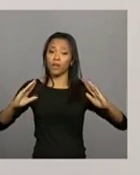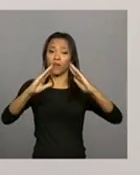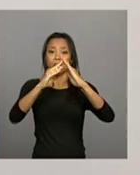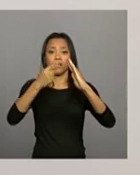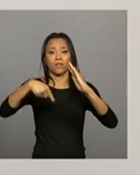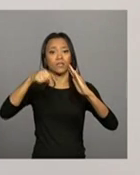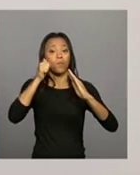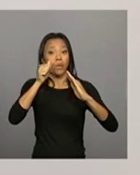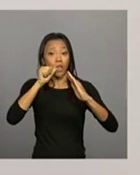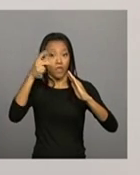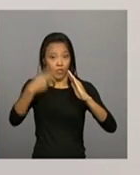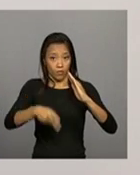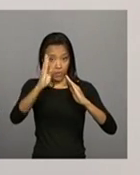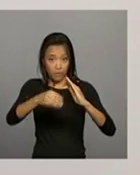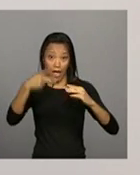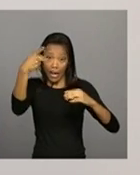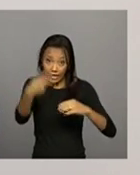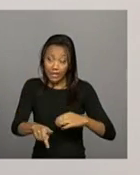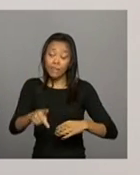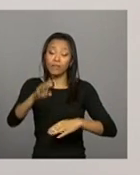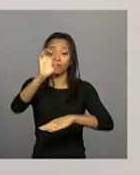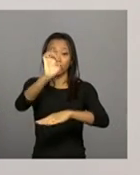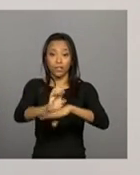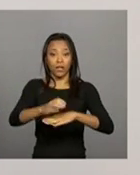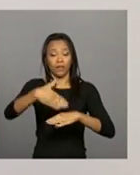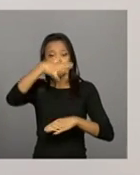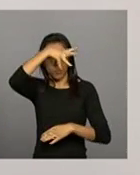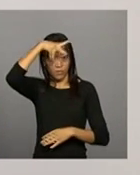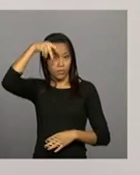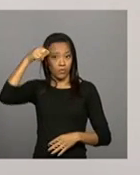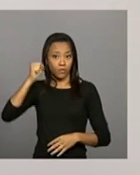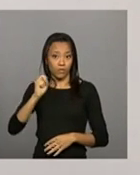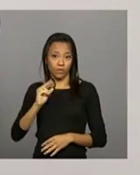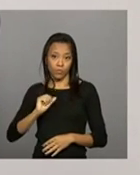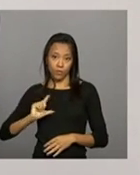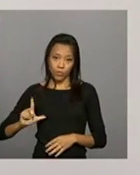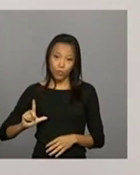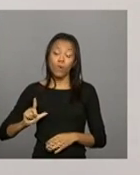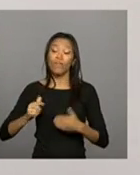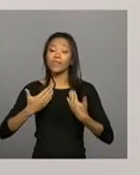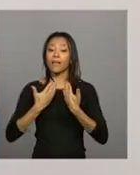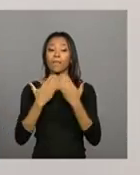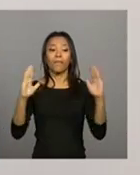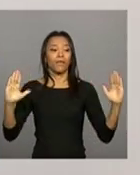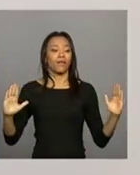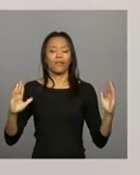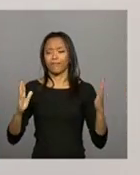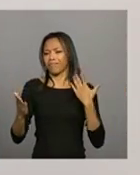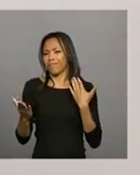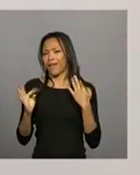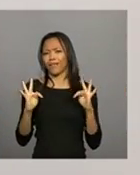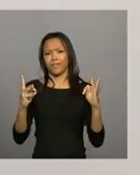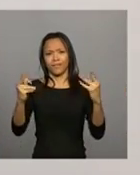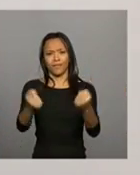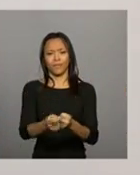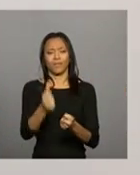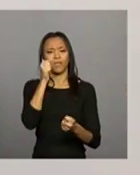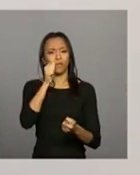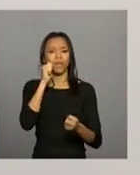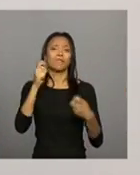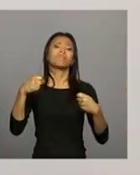de Campo Grande, Mato Grosso do Sul, será aberta para atendimento a todas as mulheres